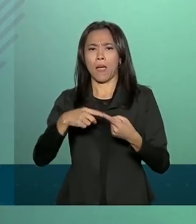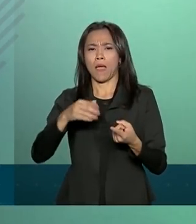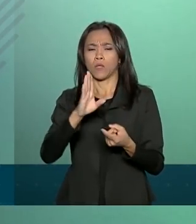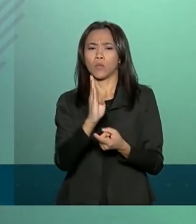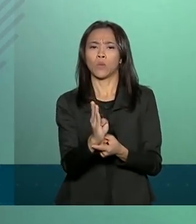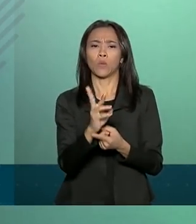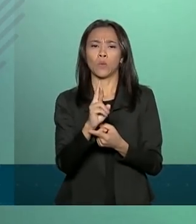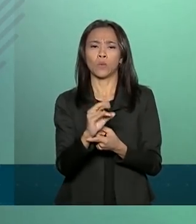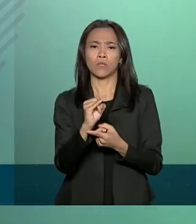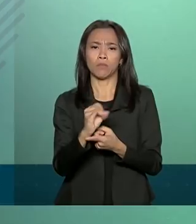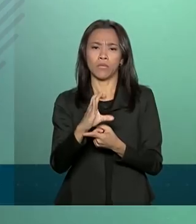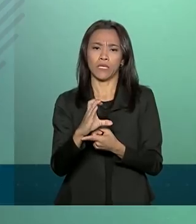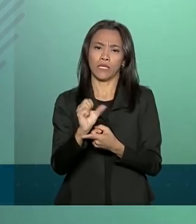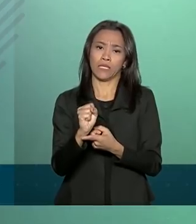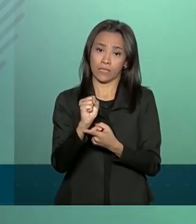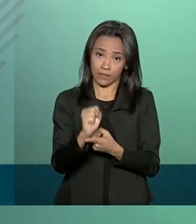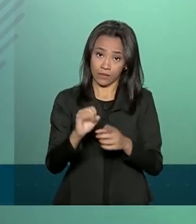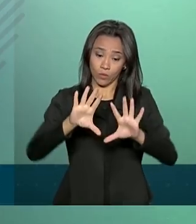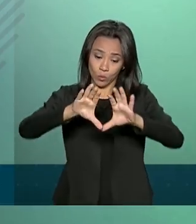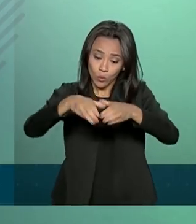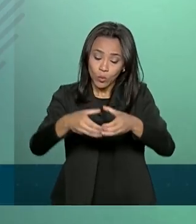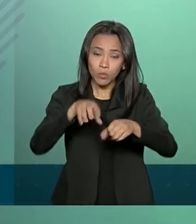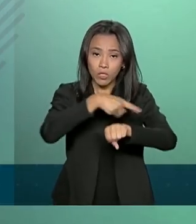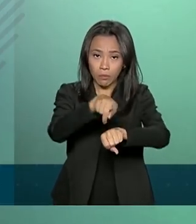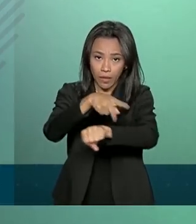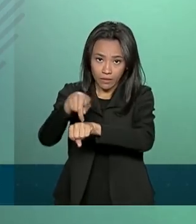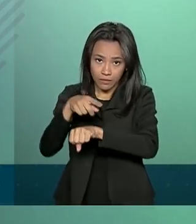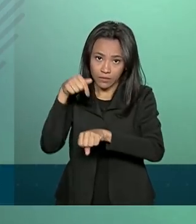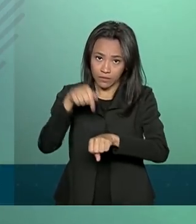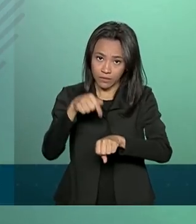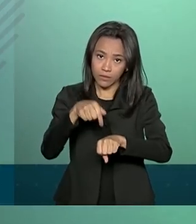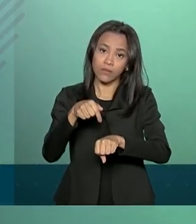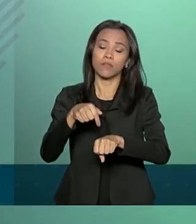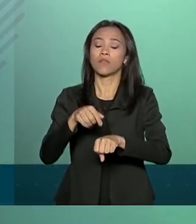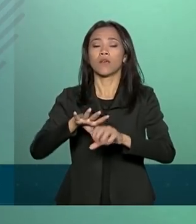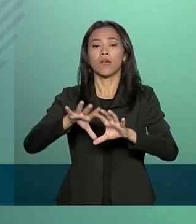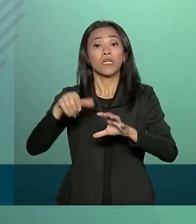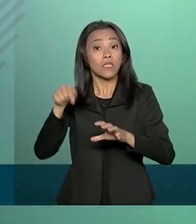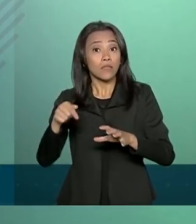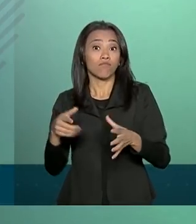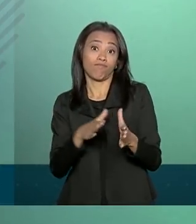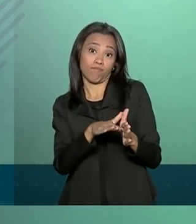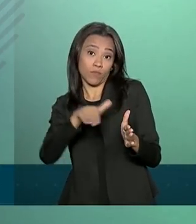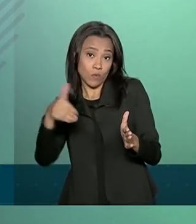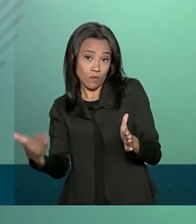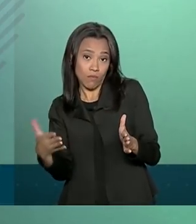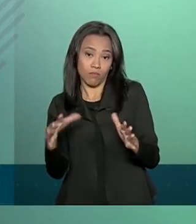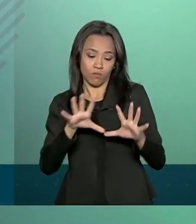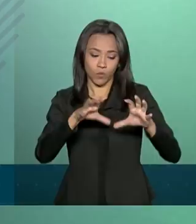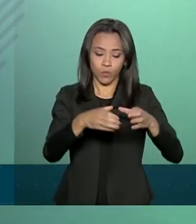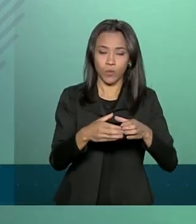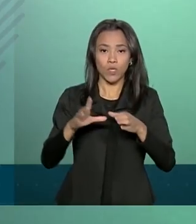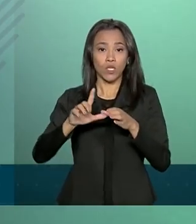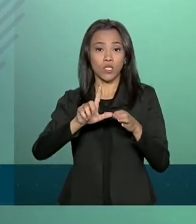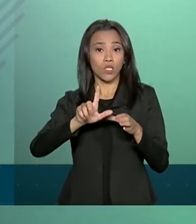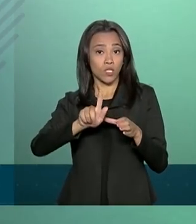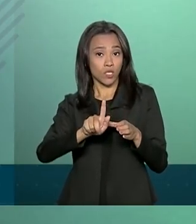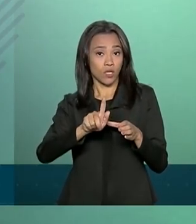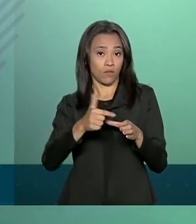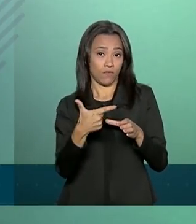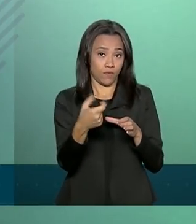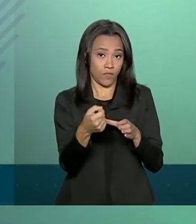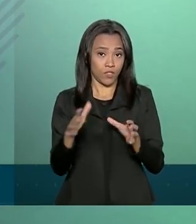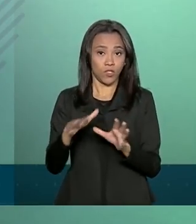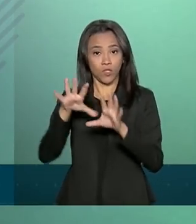índia china e áfrica do sul à margem da cúpula do g20 não será uma cúpula